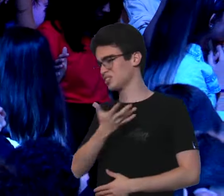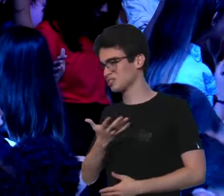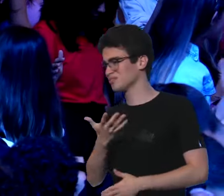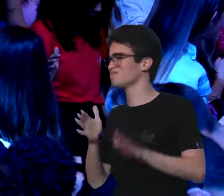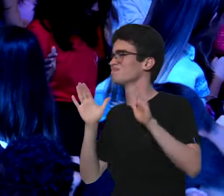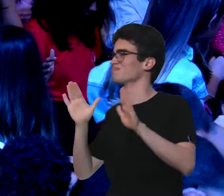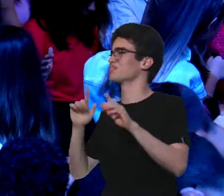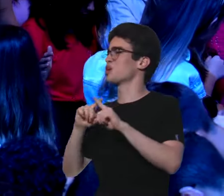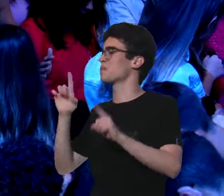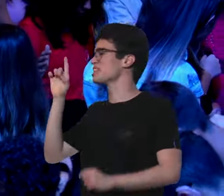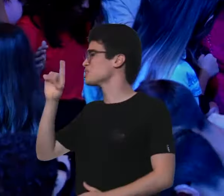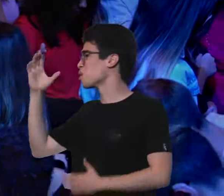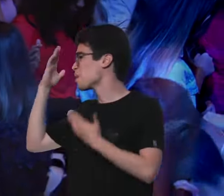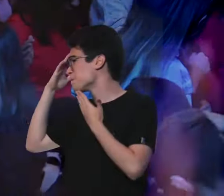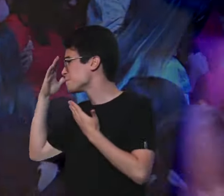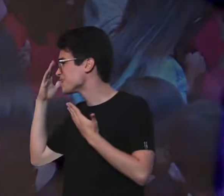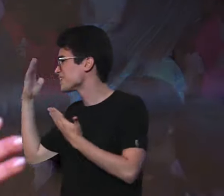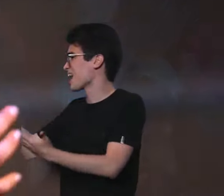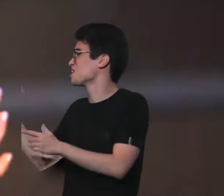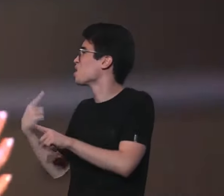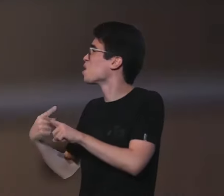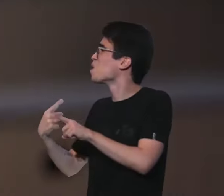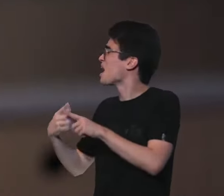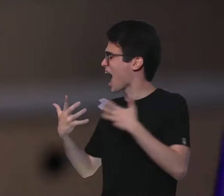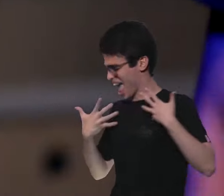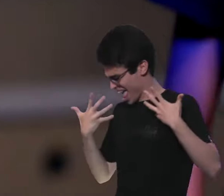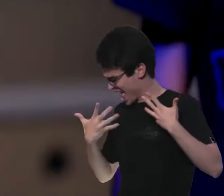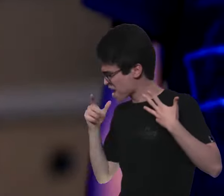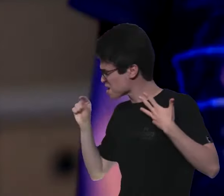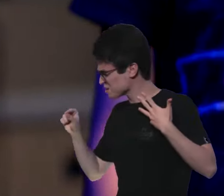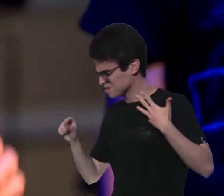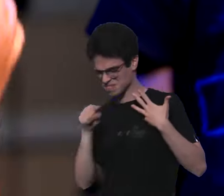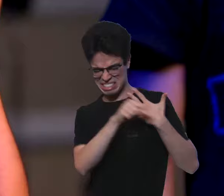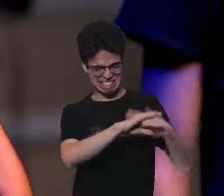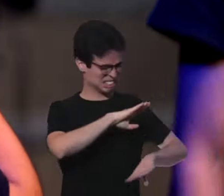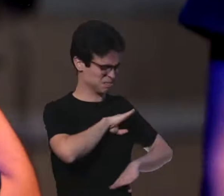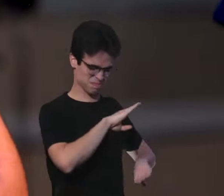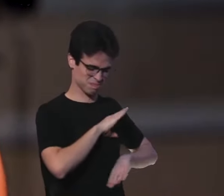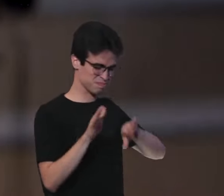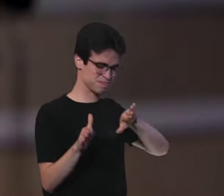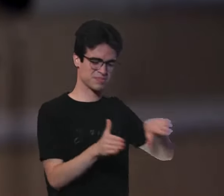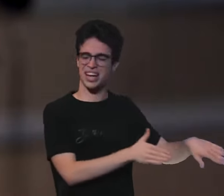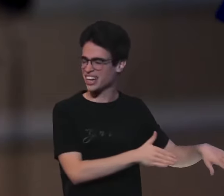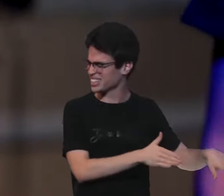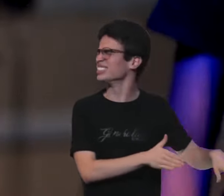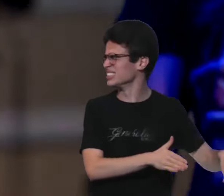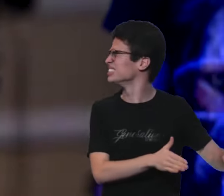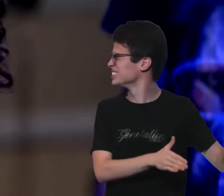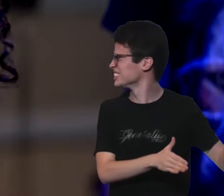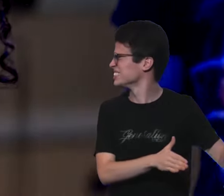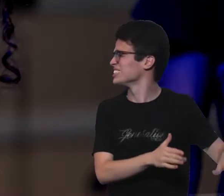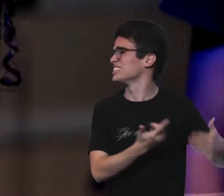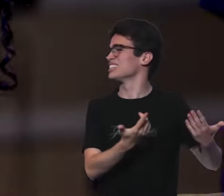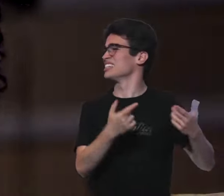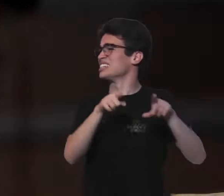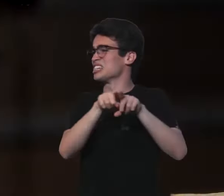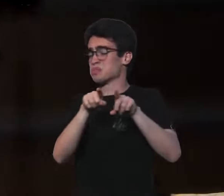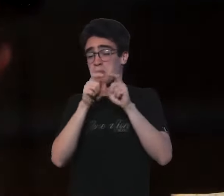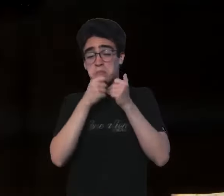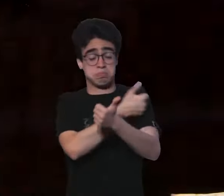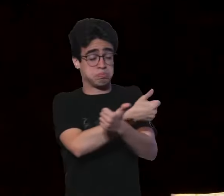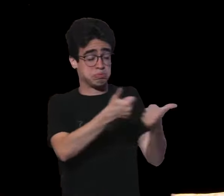Pai, obrigado, que a nossa alegria não precisa vir das circunstâncias. Não precisa estar tudo bem